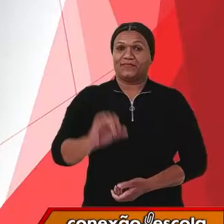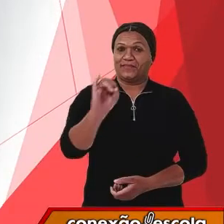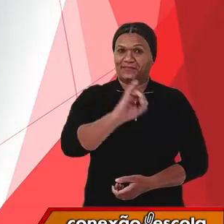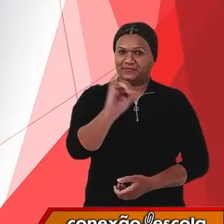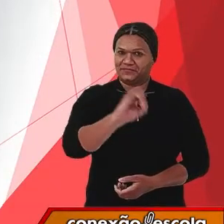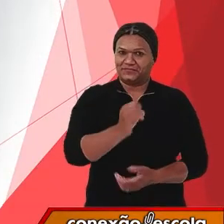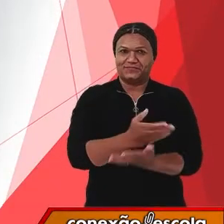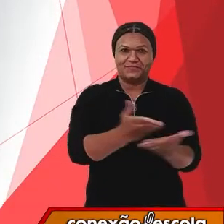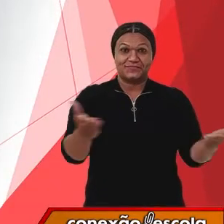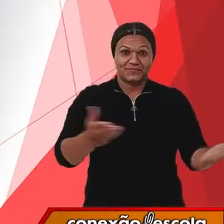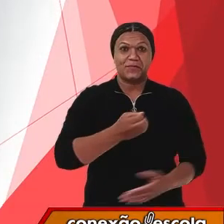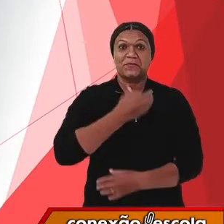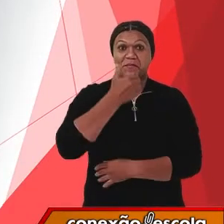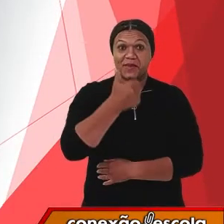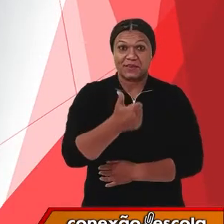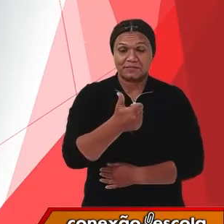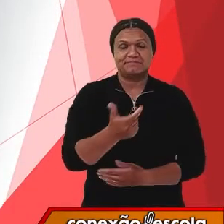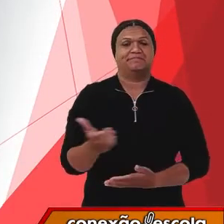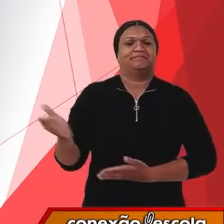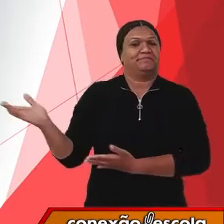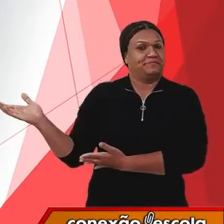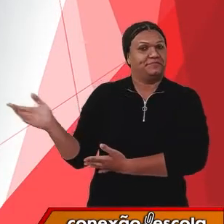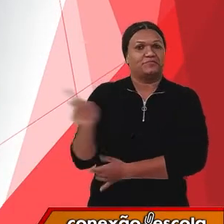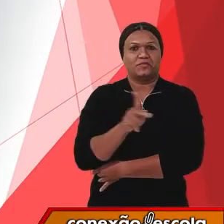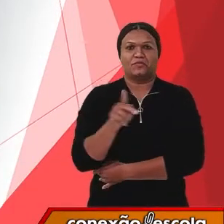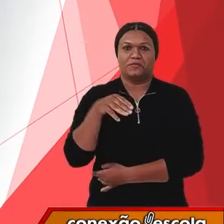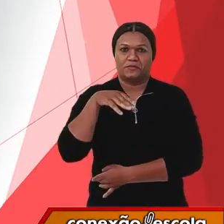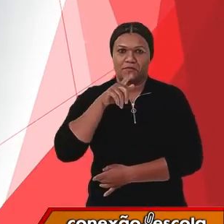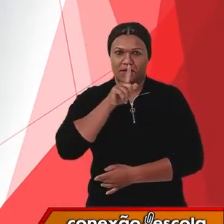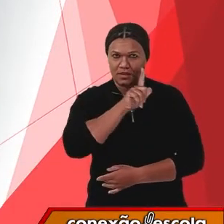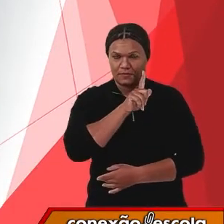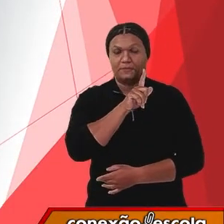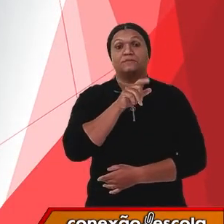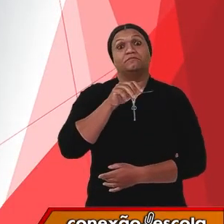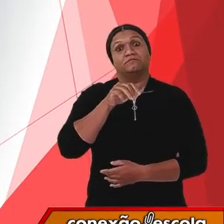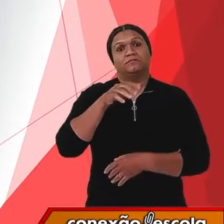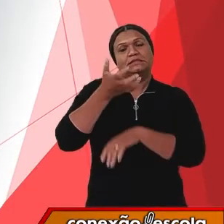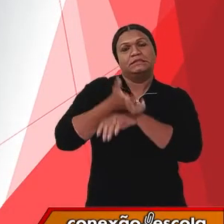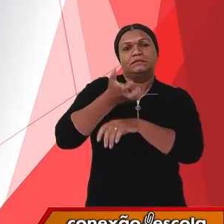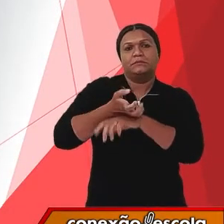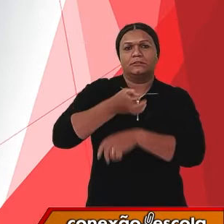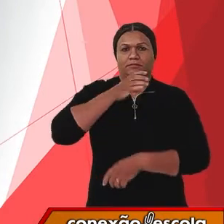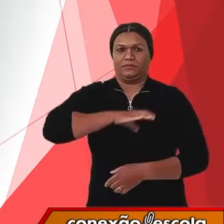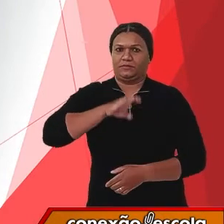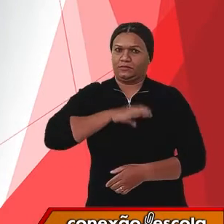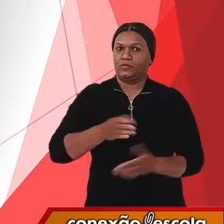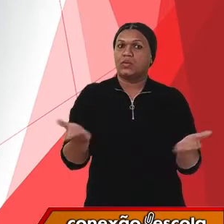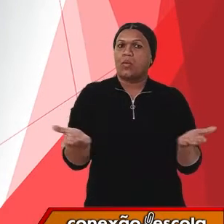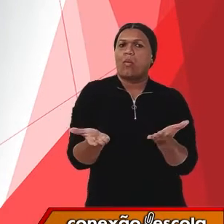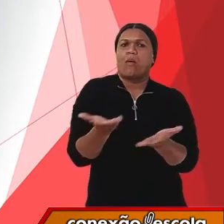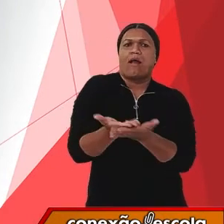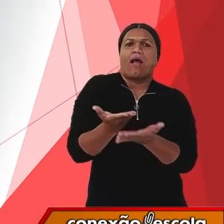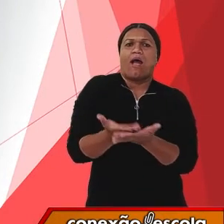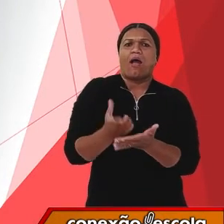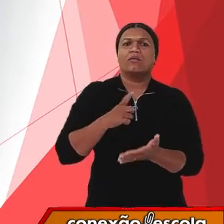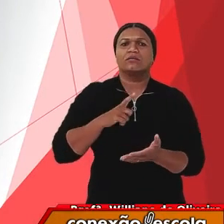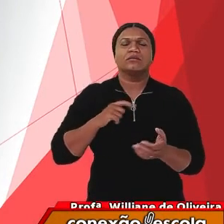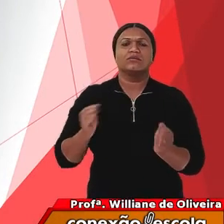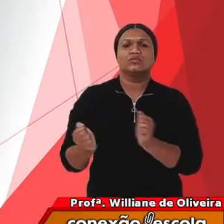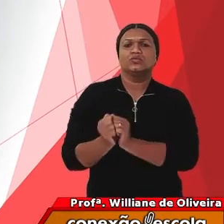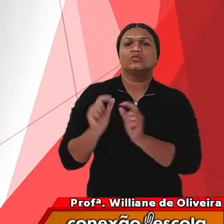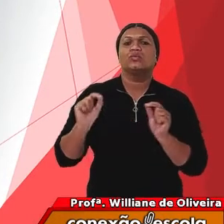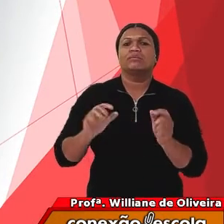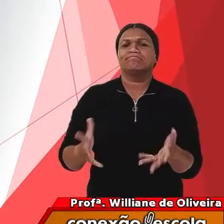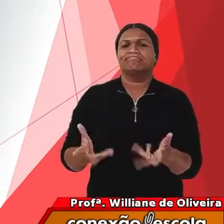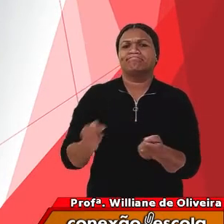Olá pessoal tudo bem eu sou professor Marlon professor de língua portuguesa e nossa aula temos a companhia da